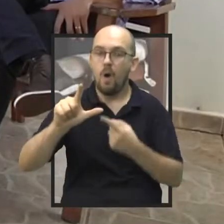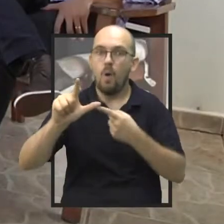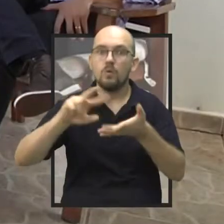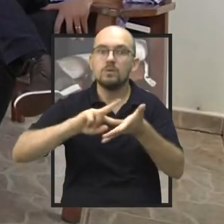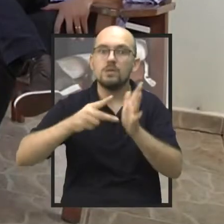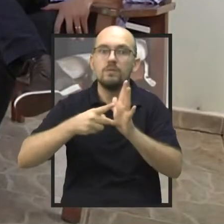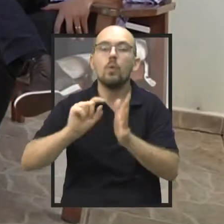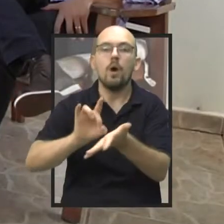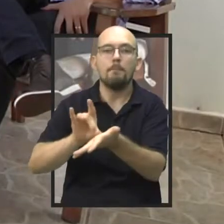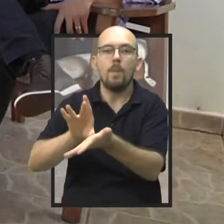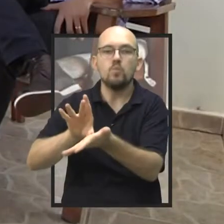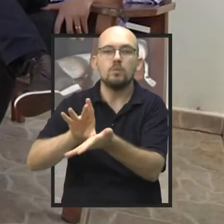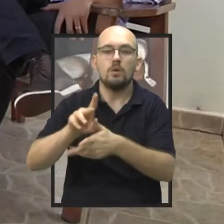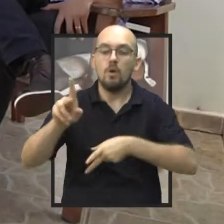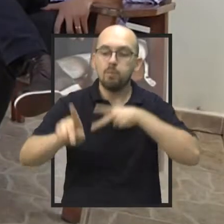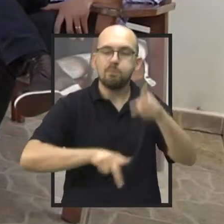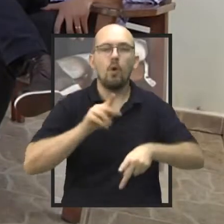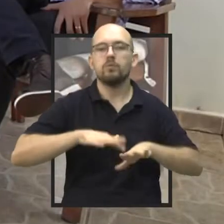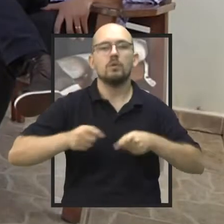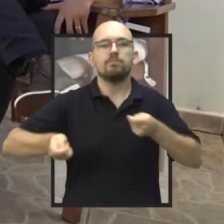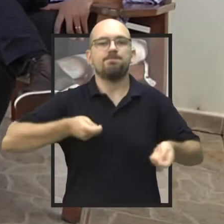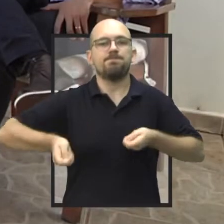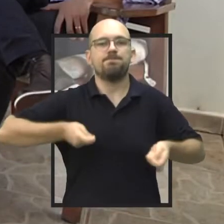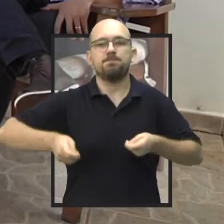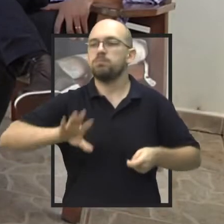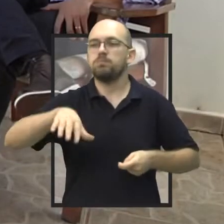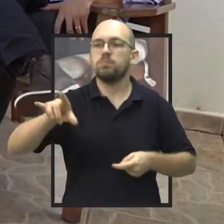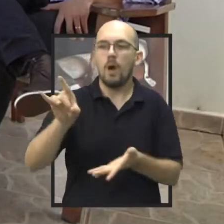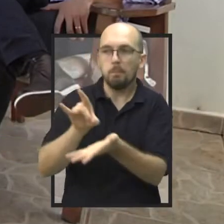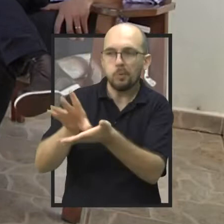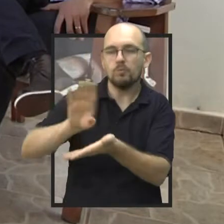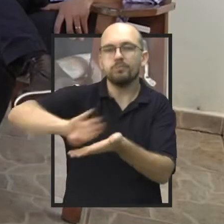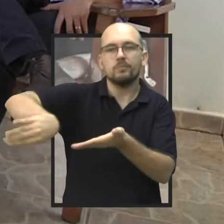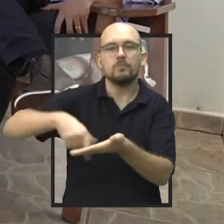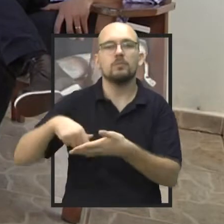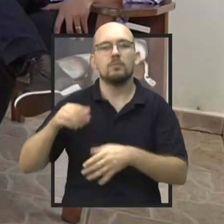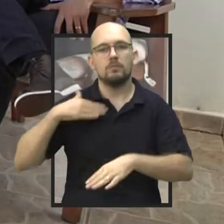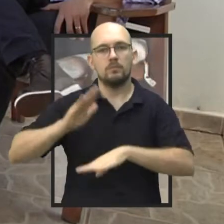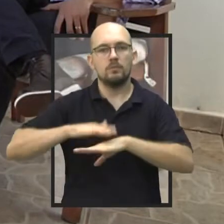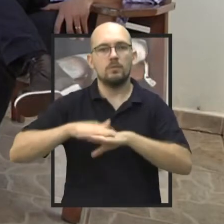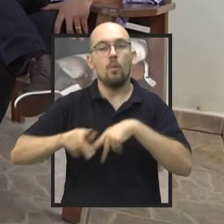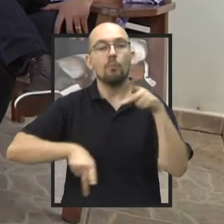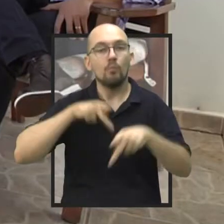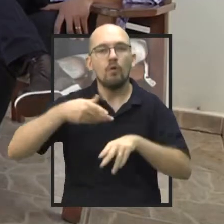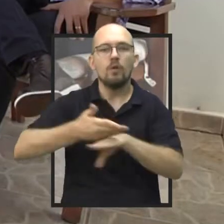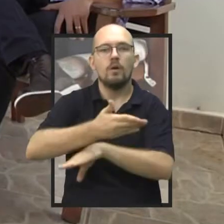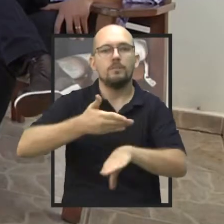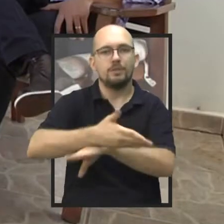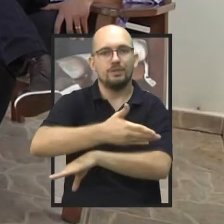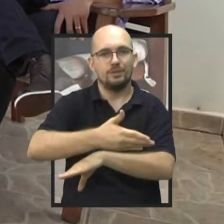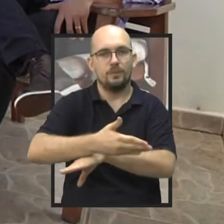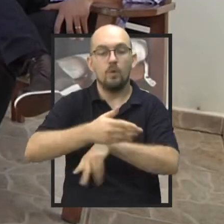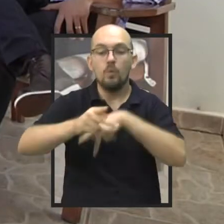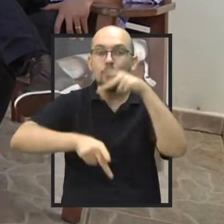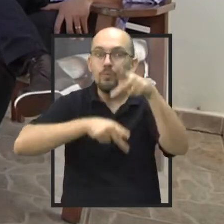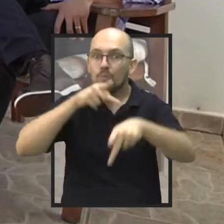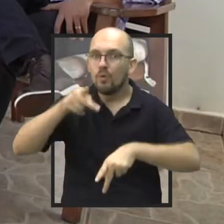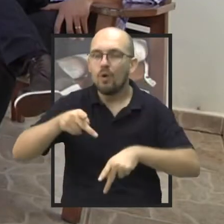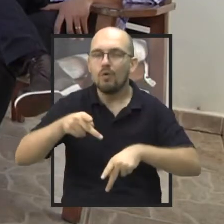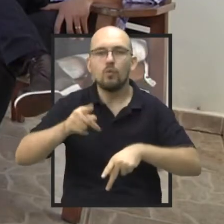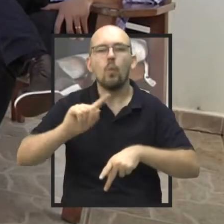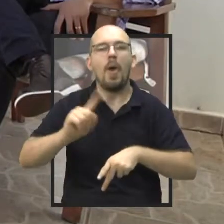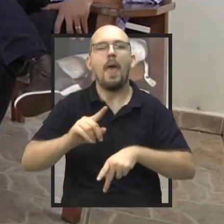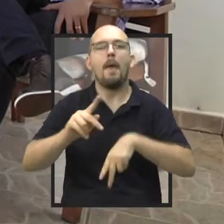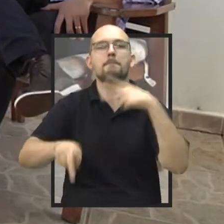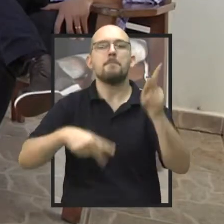povo tomando essa atitude. Então ele participa. O povo, não é que o povo